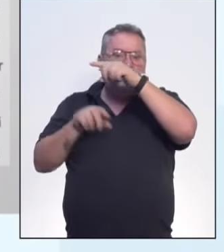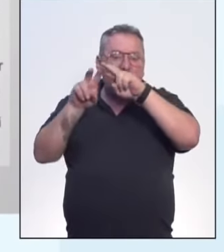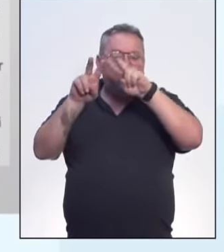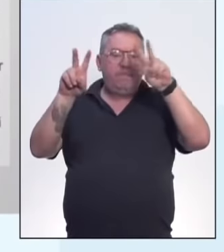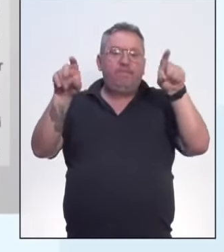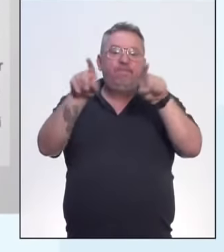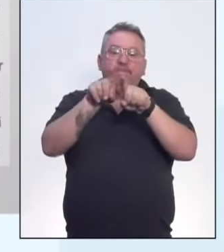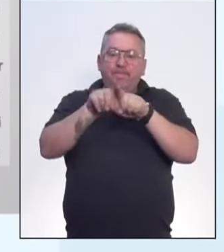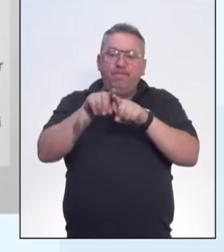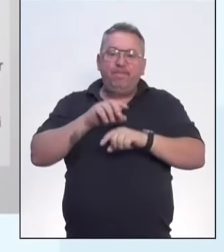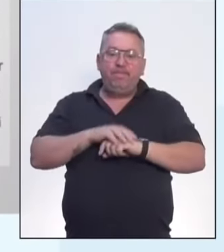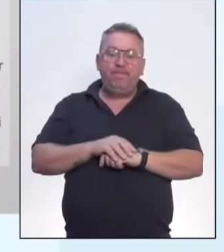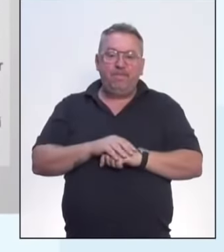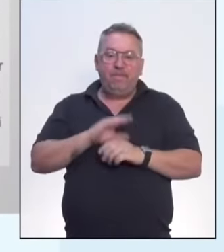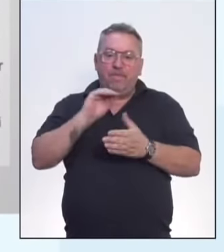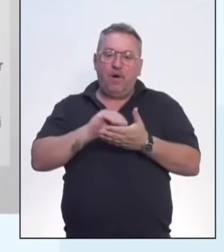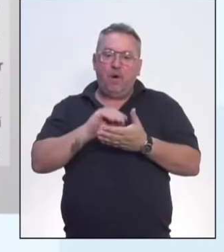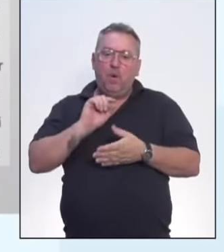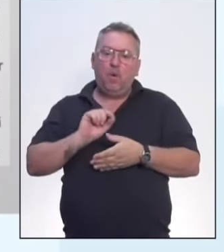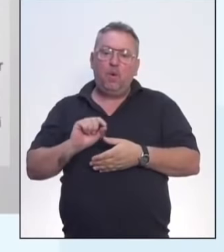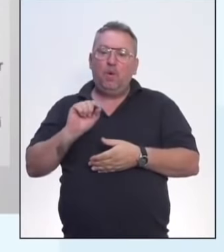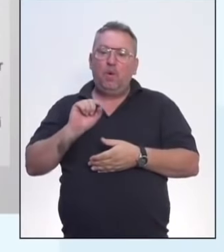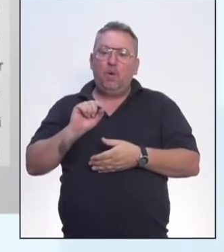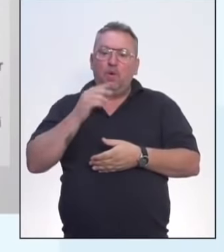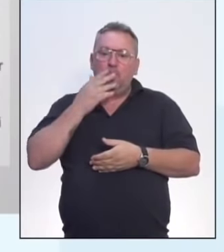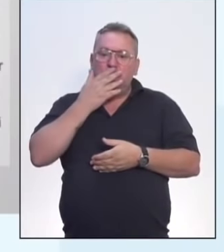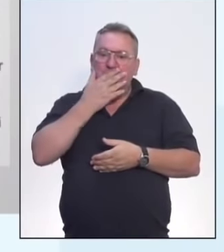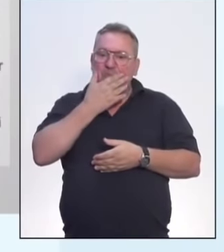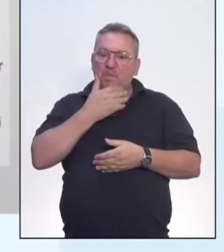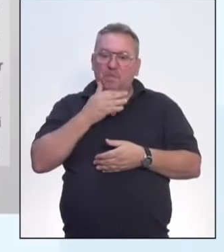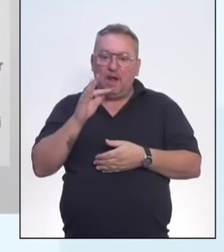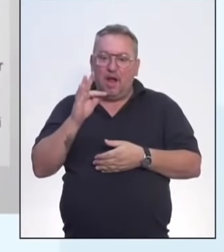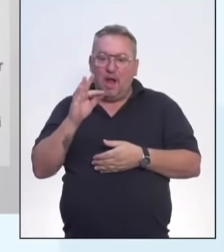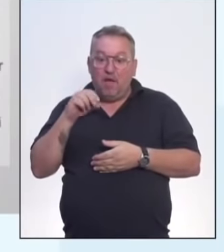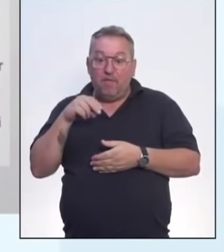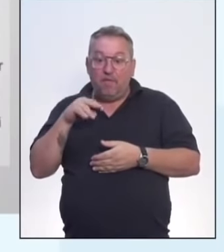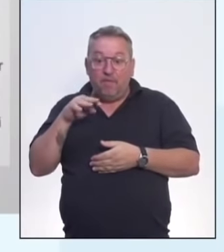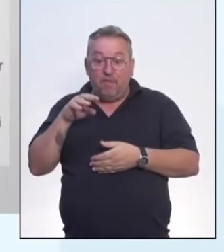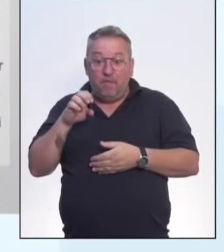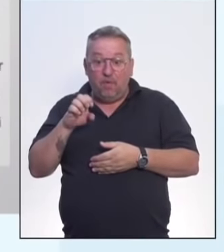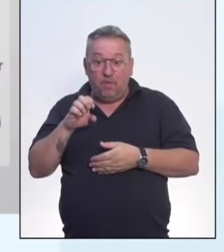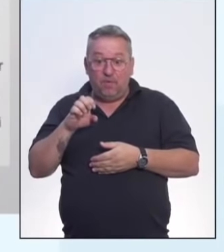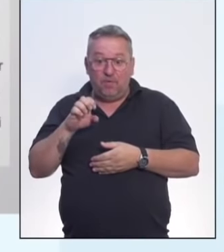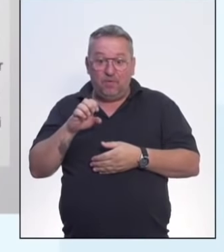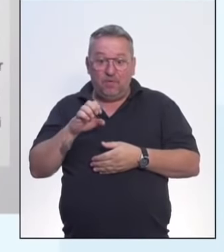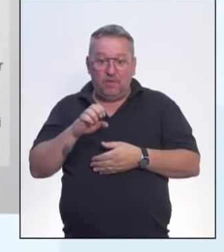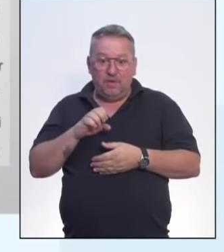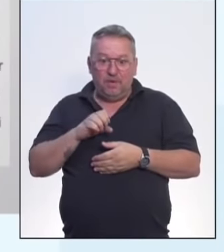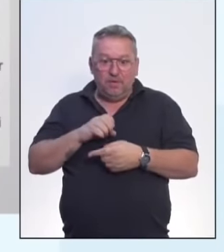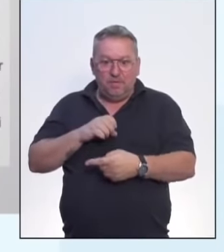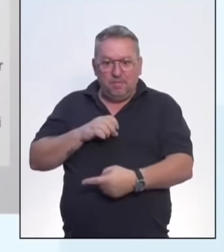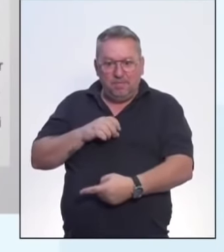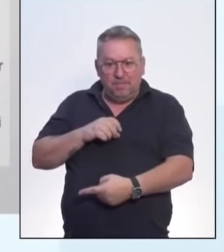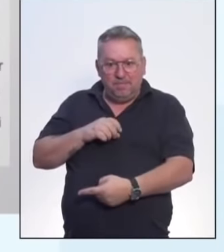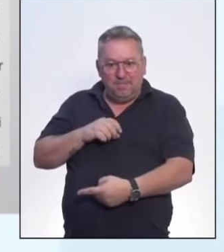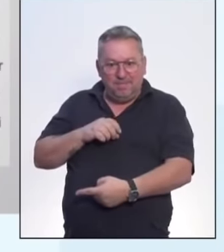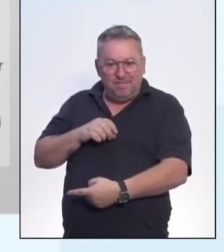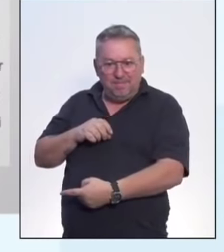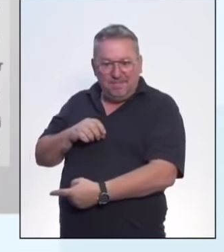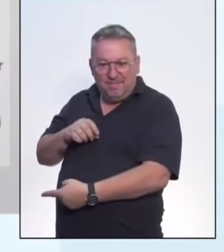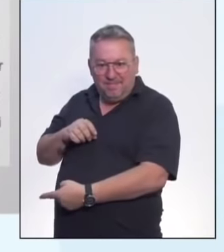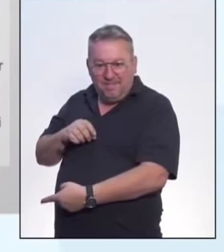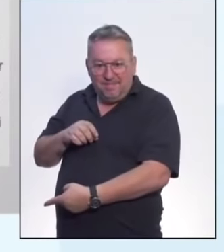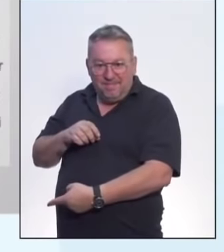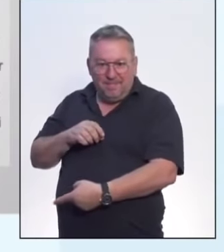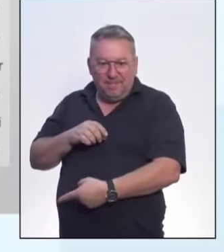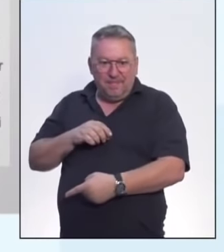a legenda, falta-nos Tem a fonte lá embaixo. a fonte, né? A fonte Beleza, tá lá. a fonte eu não enxergo, você consegue ler?